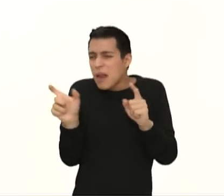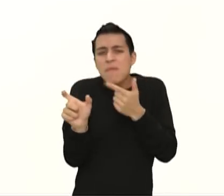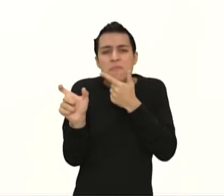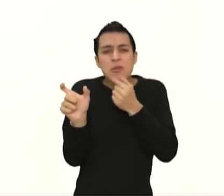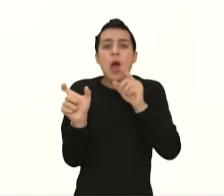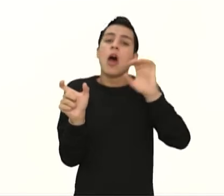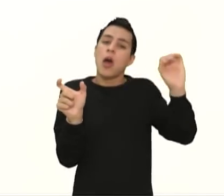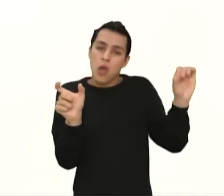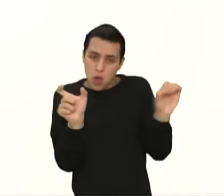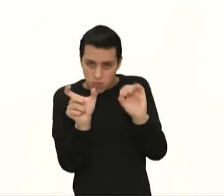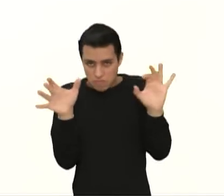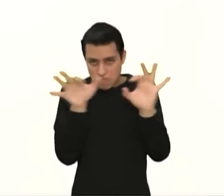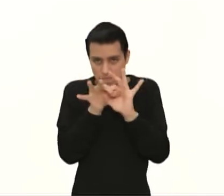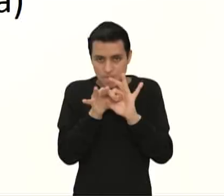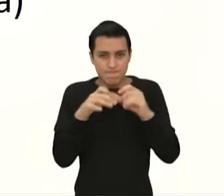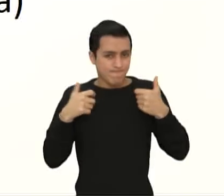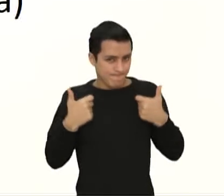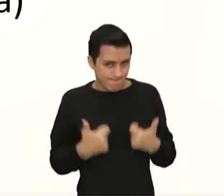substantivos masculinos.